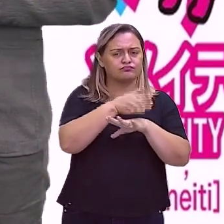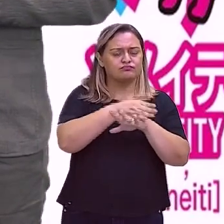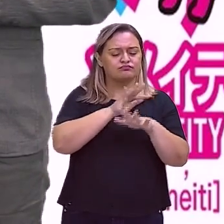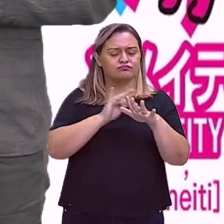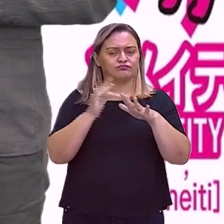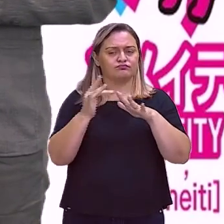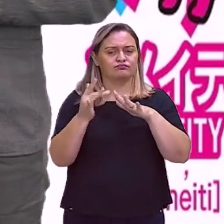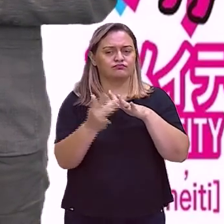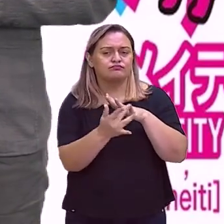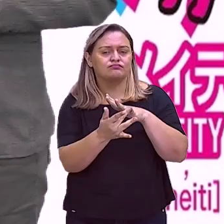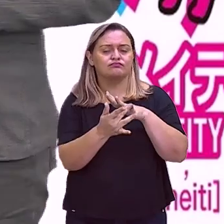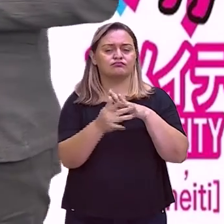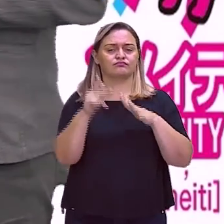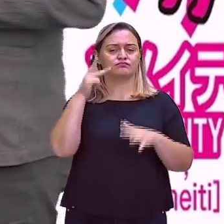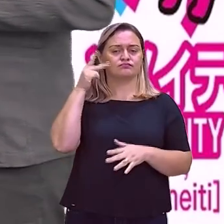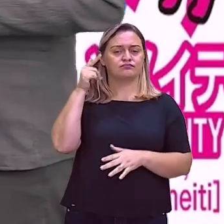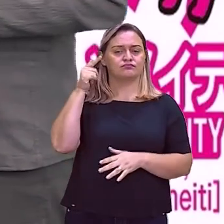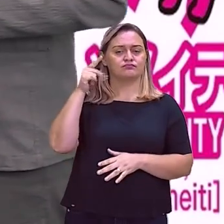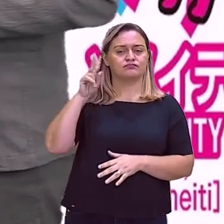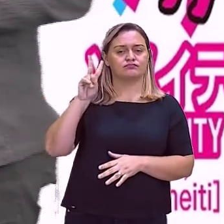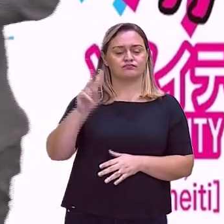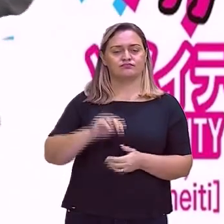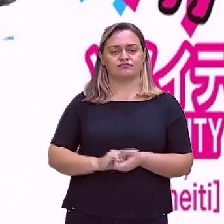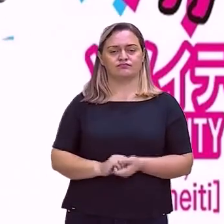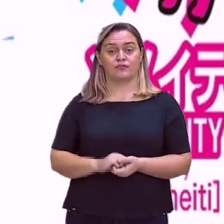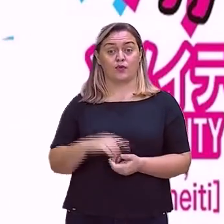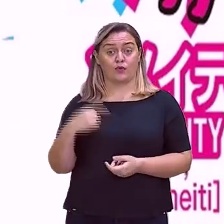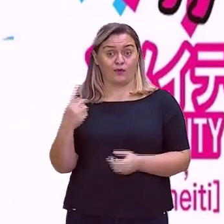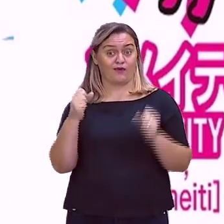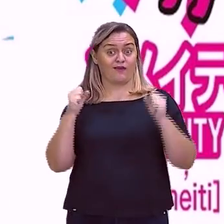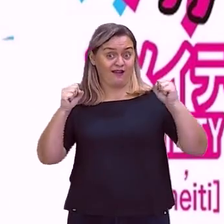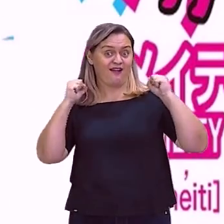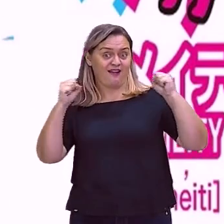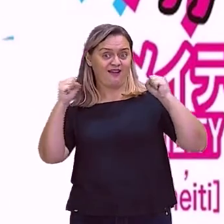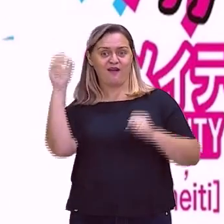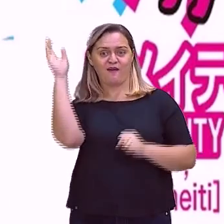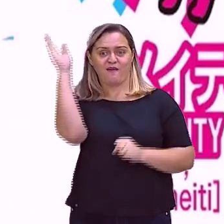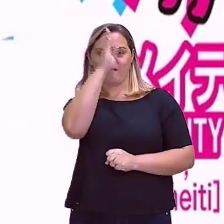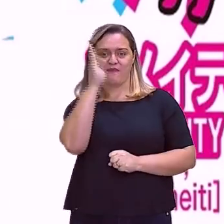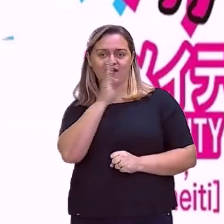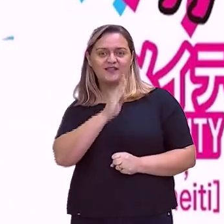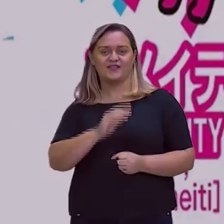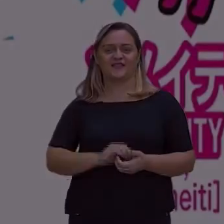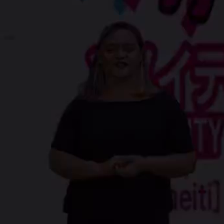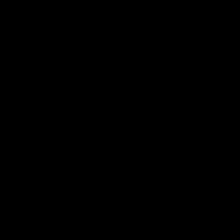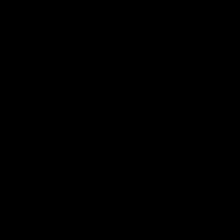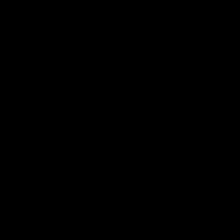redes sociais SMED-GV. Vamos ficar na torcida, né? Brasil!